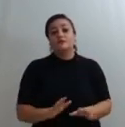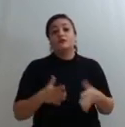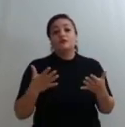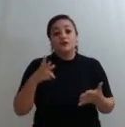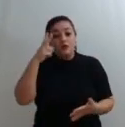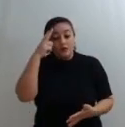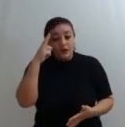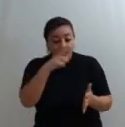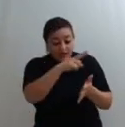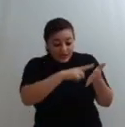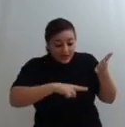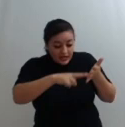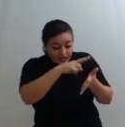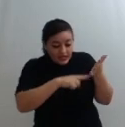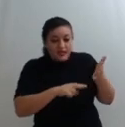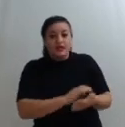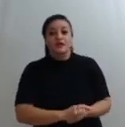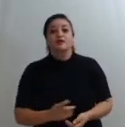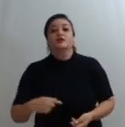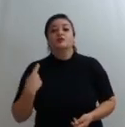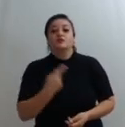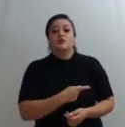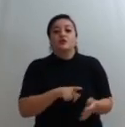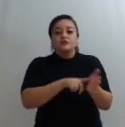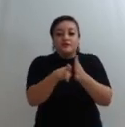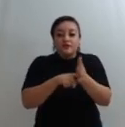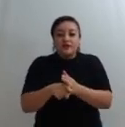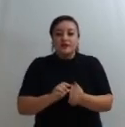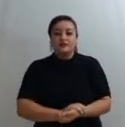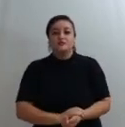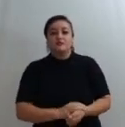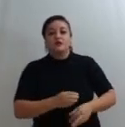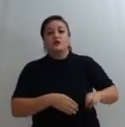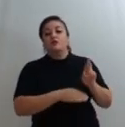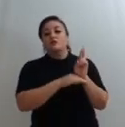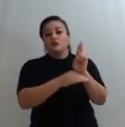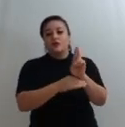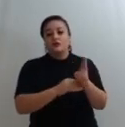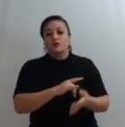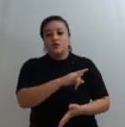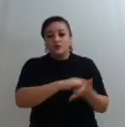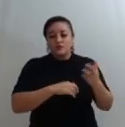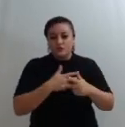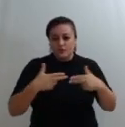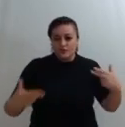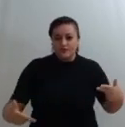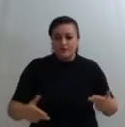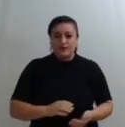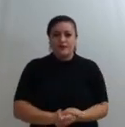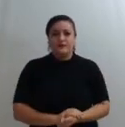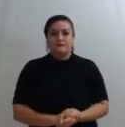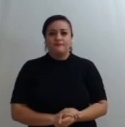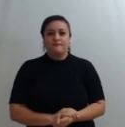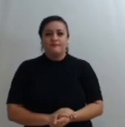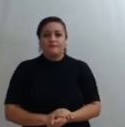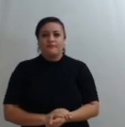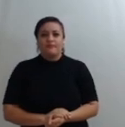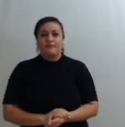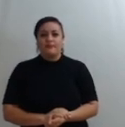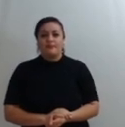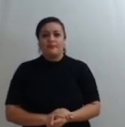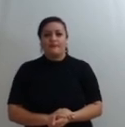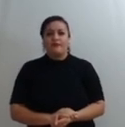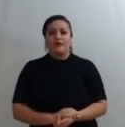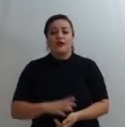note-se que a avaliação da relatora, dos relatórios de inteligência financeira, estou citando expressamente a decisão do